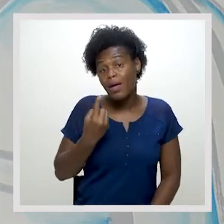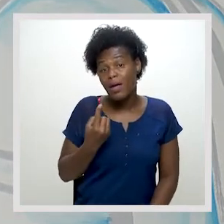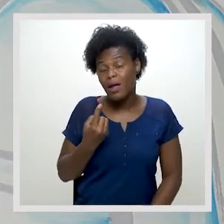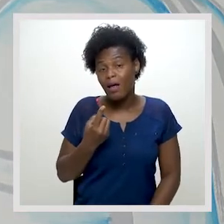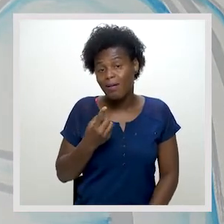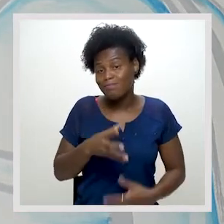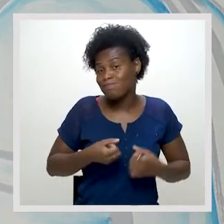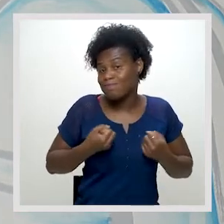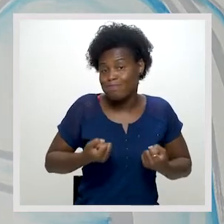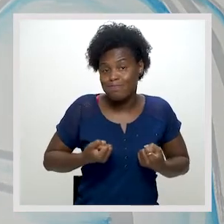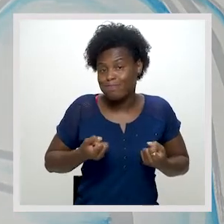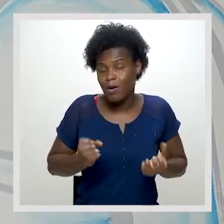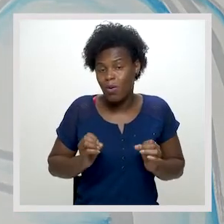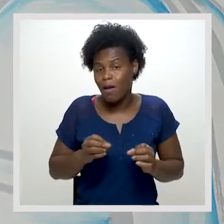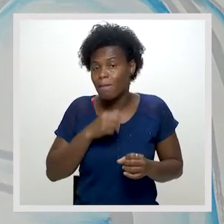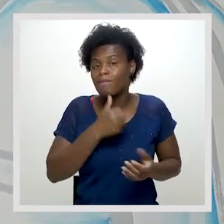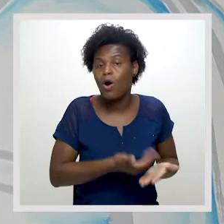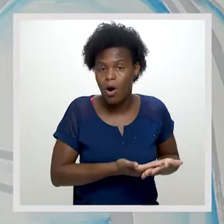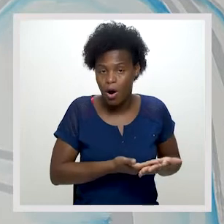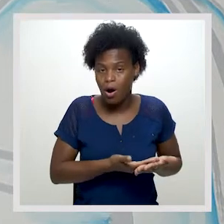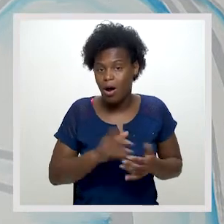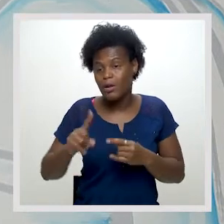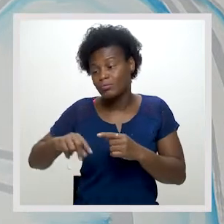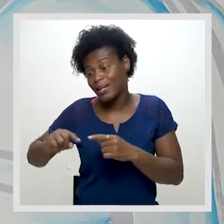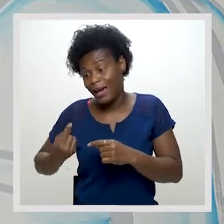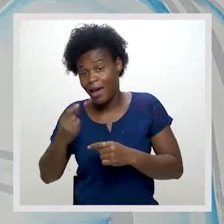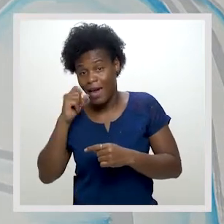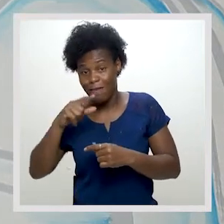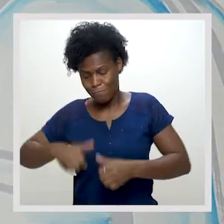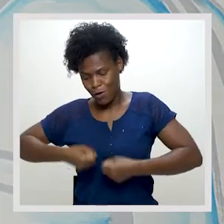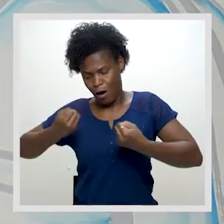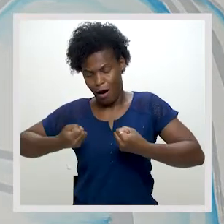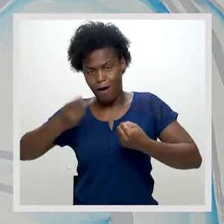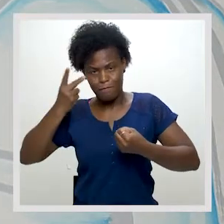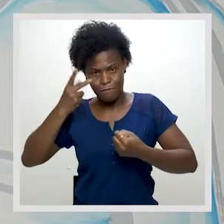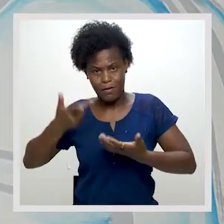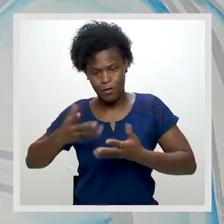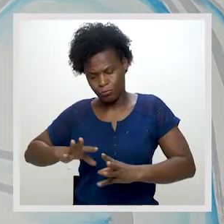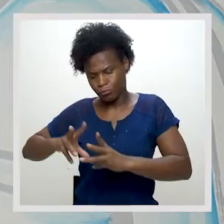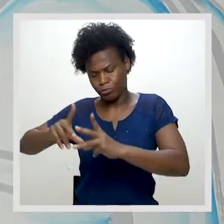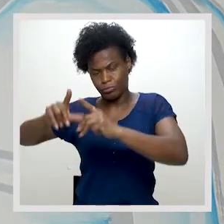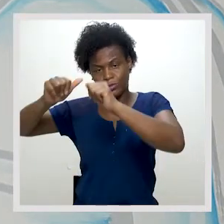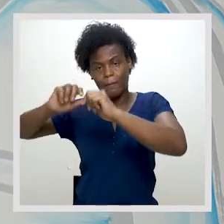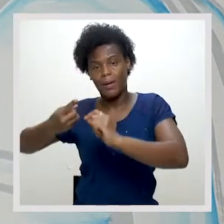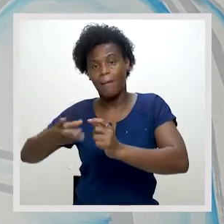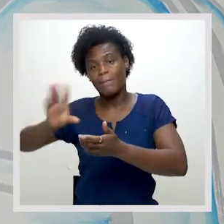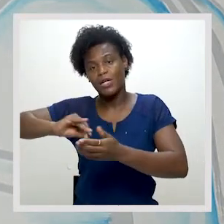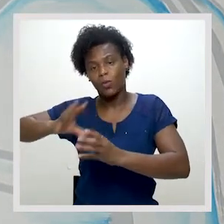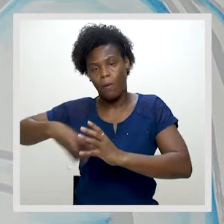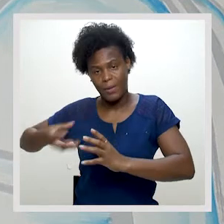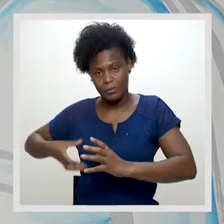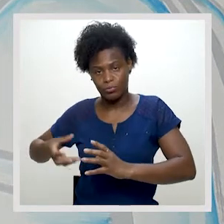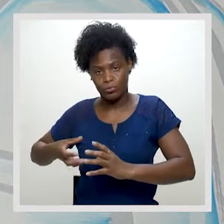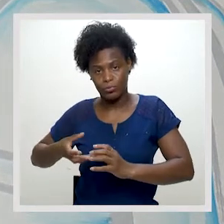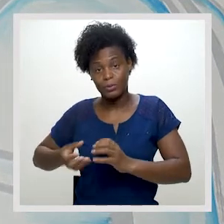resistiram, foram eliminados. E os que resistiram evoluíram para os mais complexos.